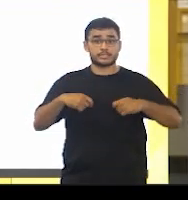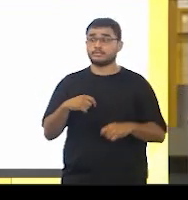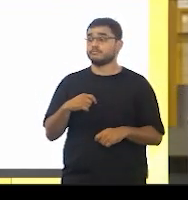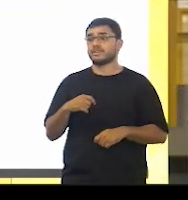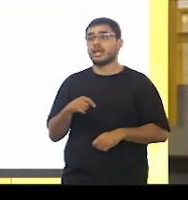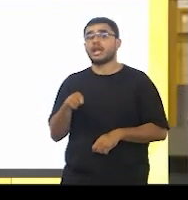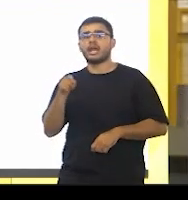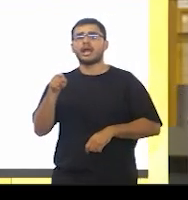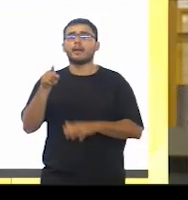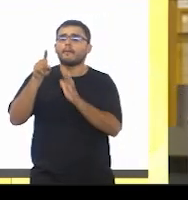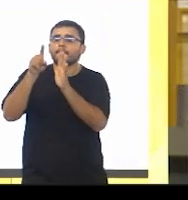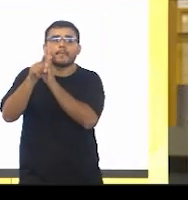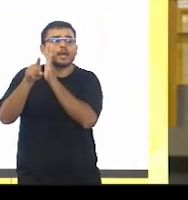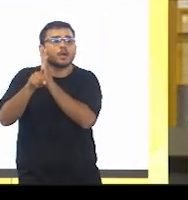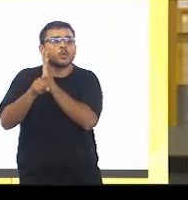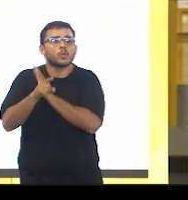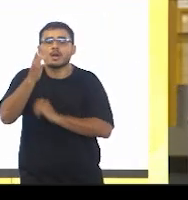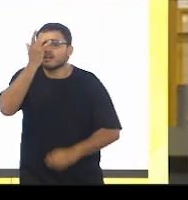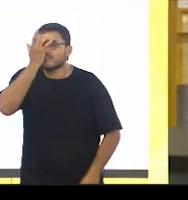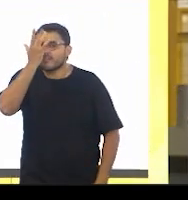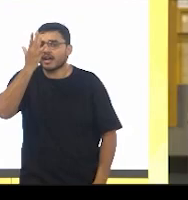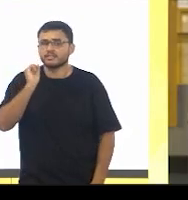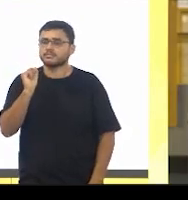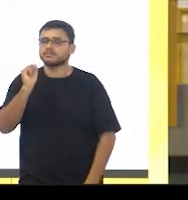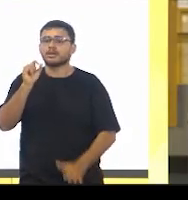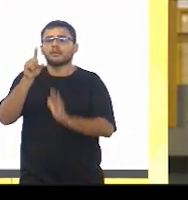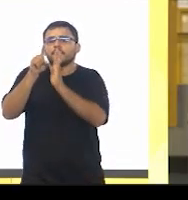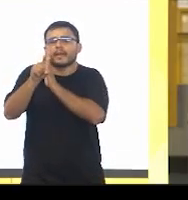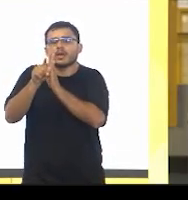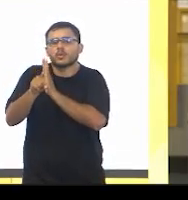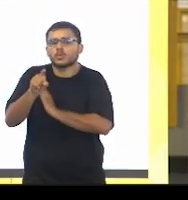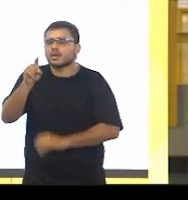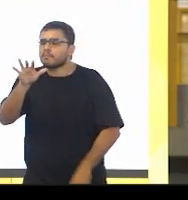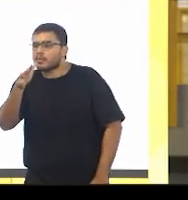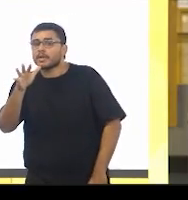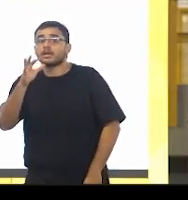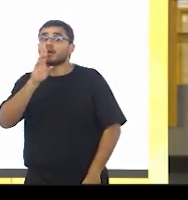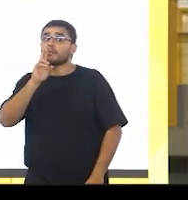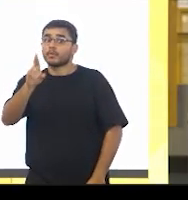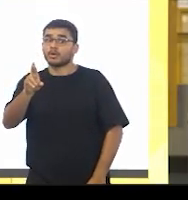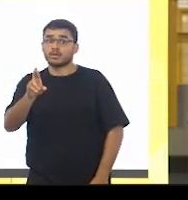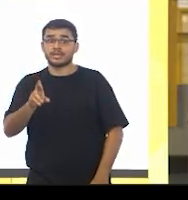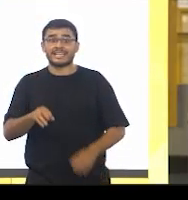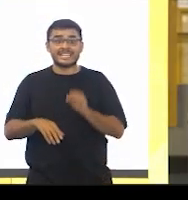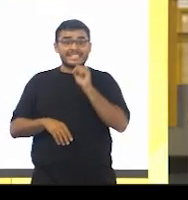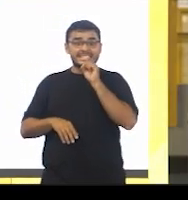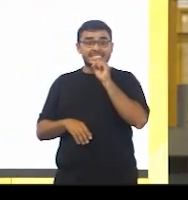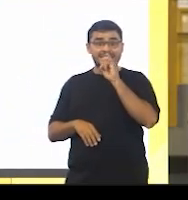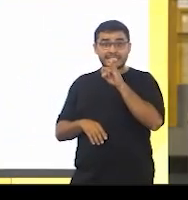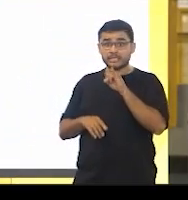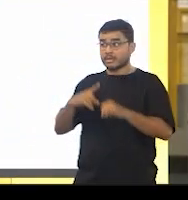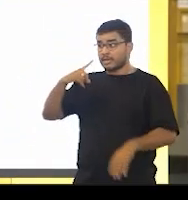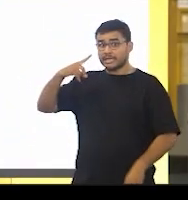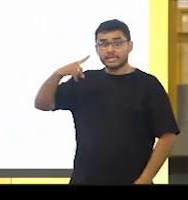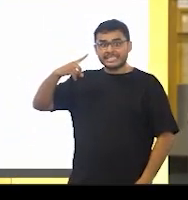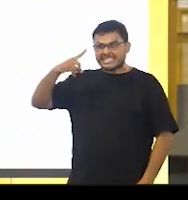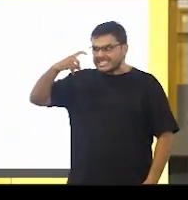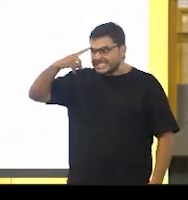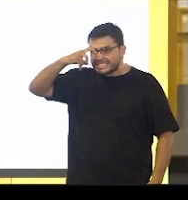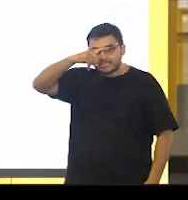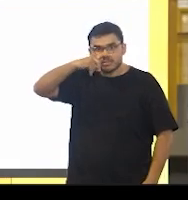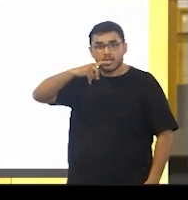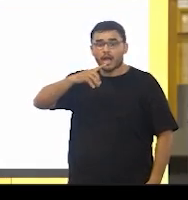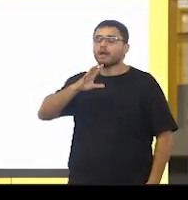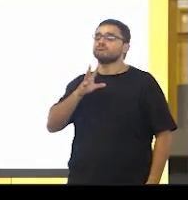as questões fáceis, médias e por último as difíceis. Só não vão dizer para vocês o que nós dois vamos dizer aqui, que é